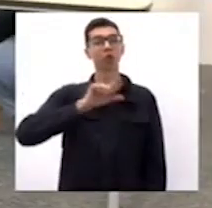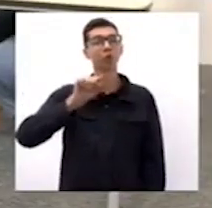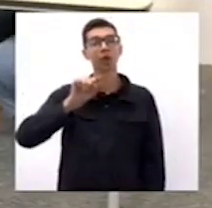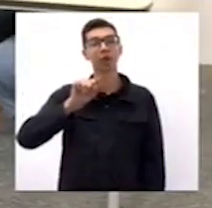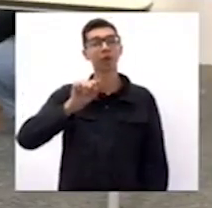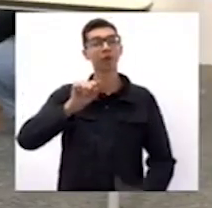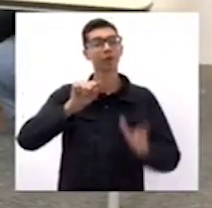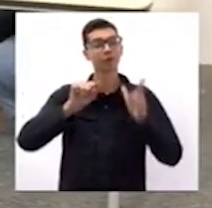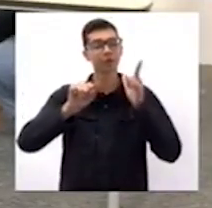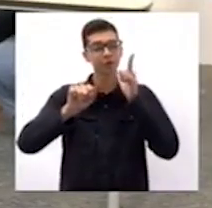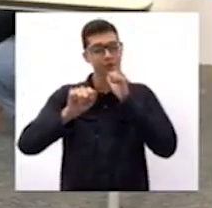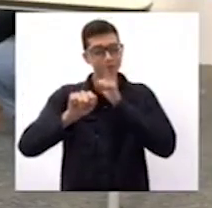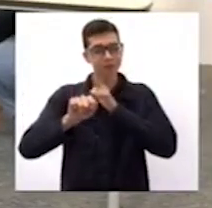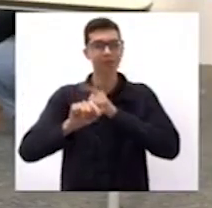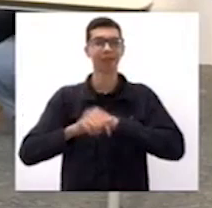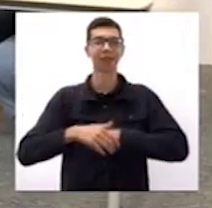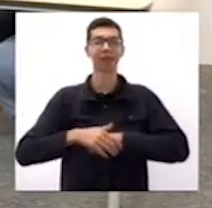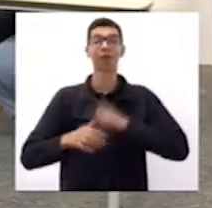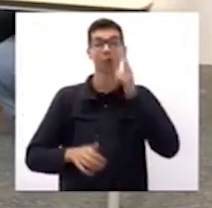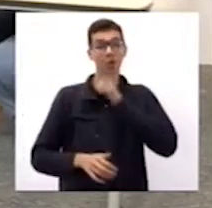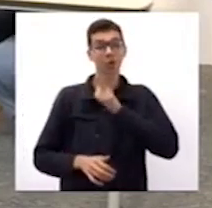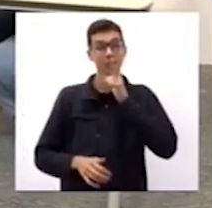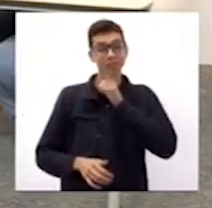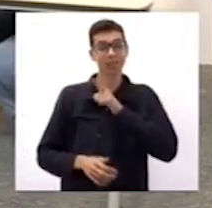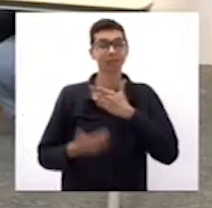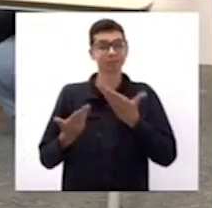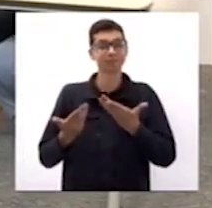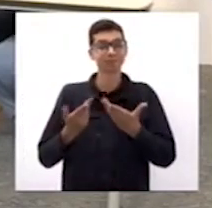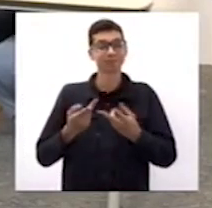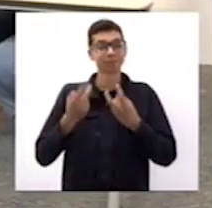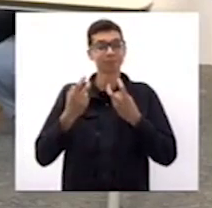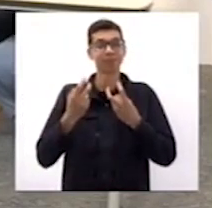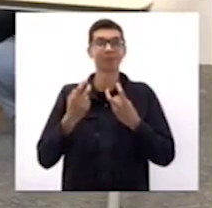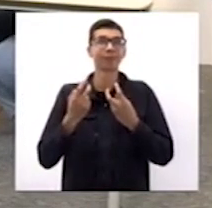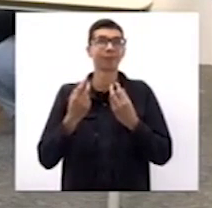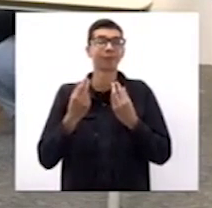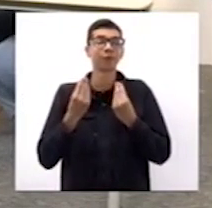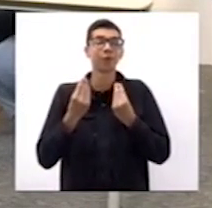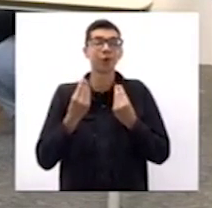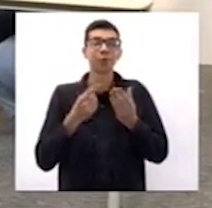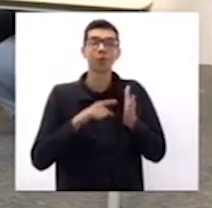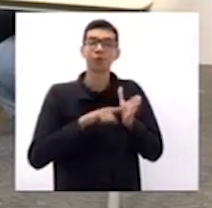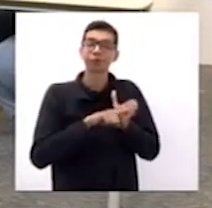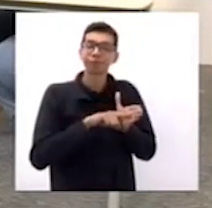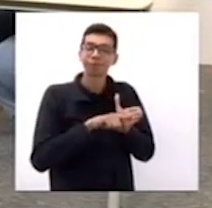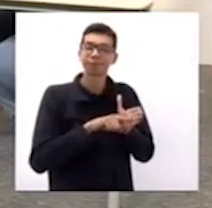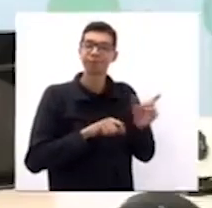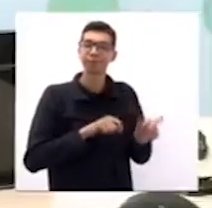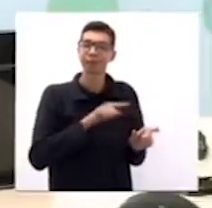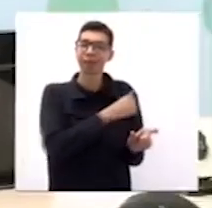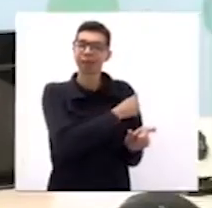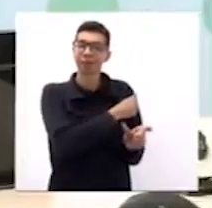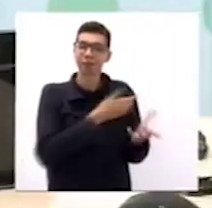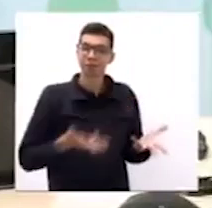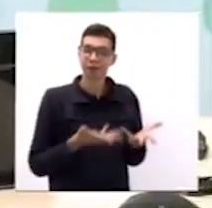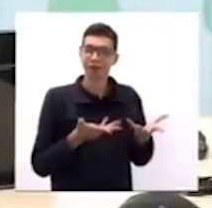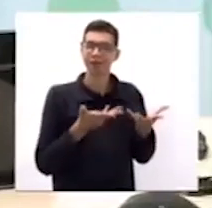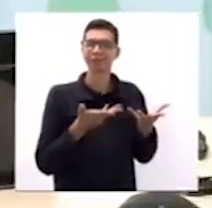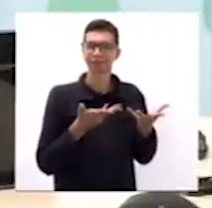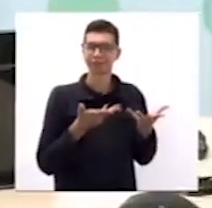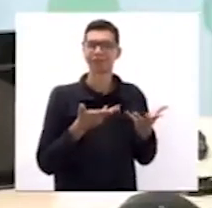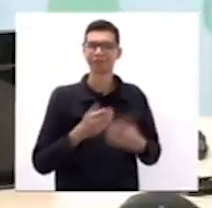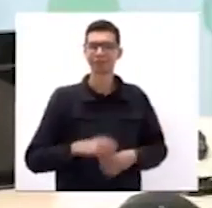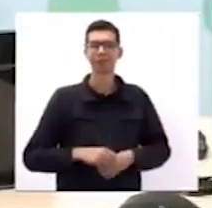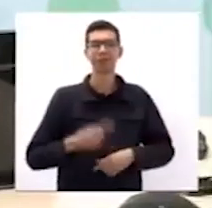até questões, né, formular questões para instigar esse aluno, porque às vezes ele não sabe por onde começar, né, e o professor, ele é muito bom